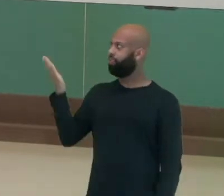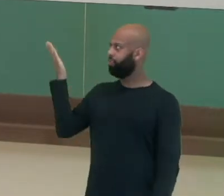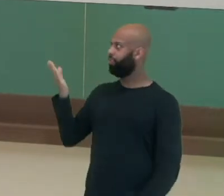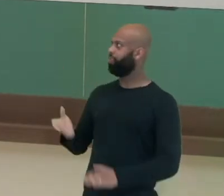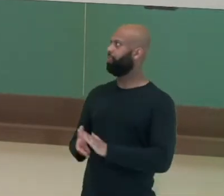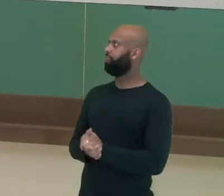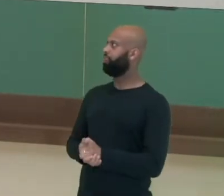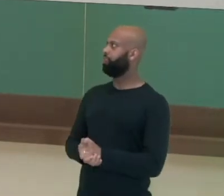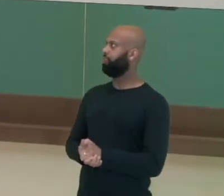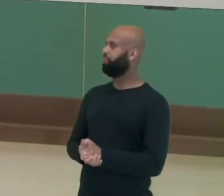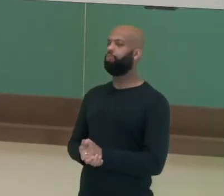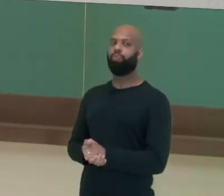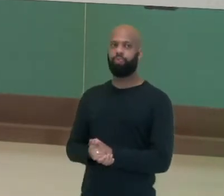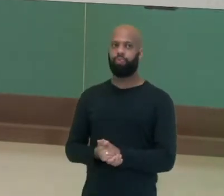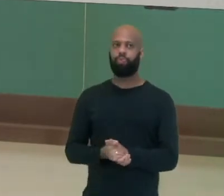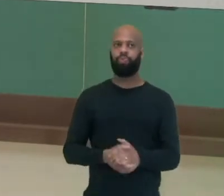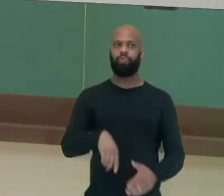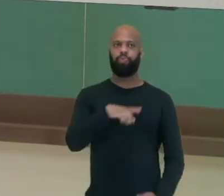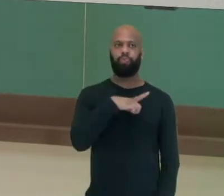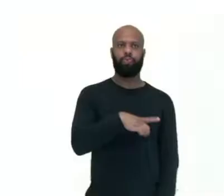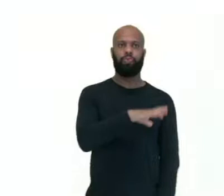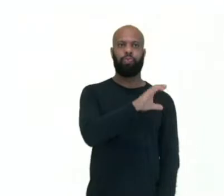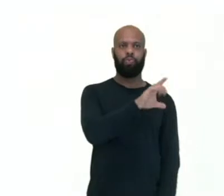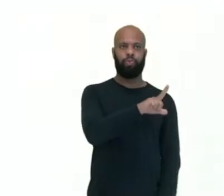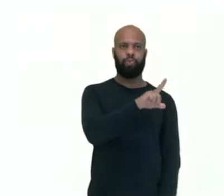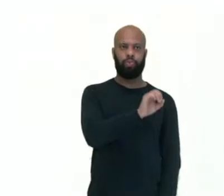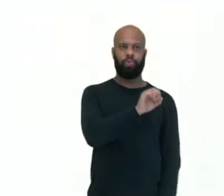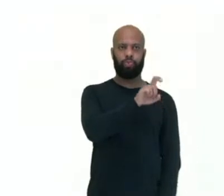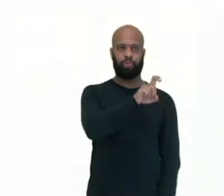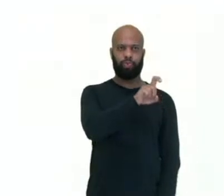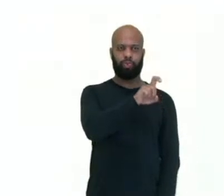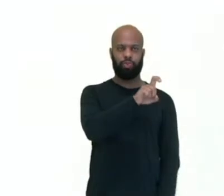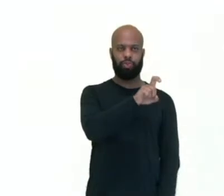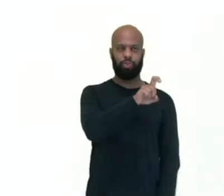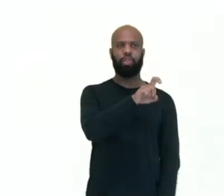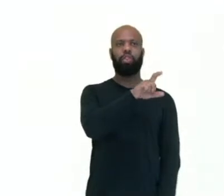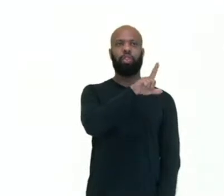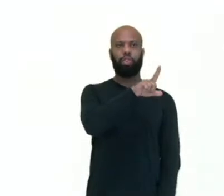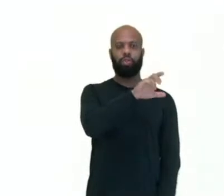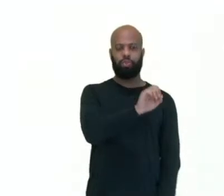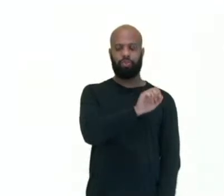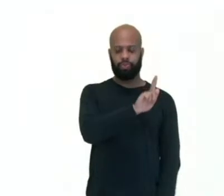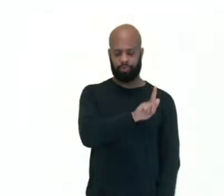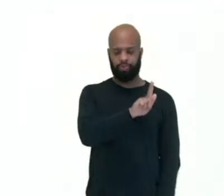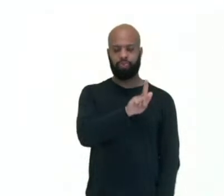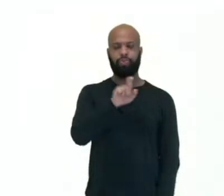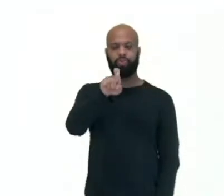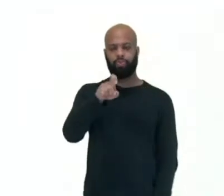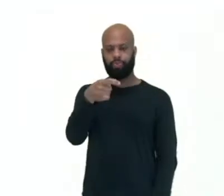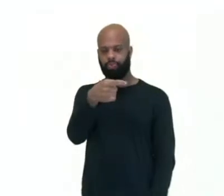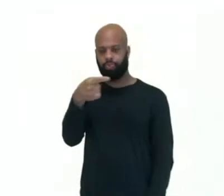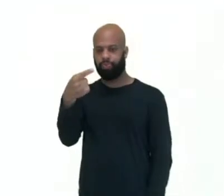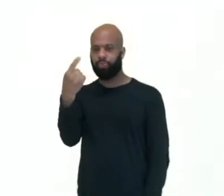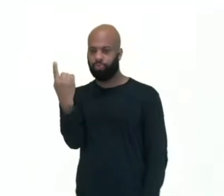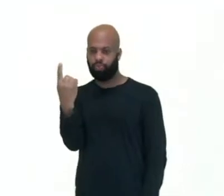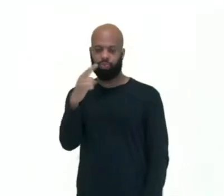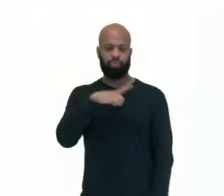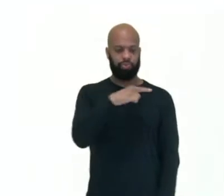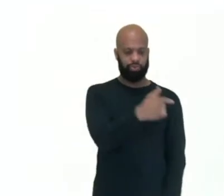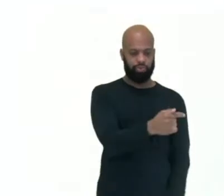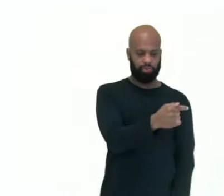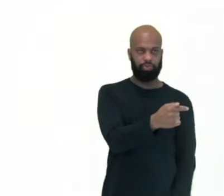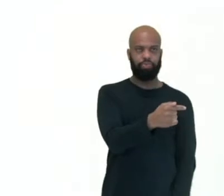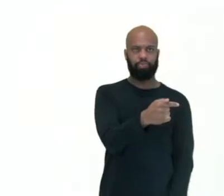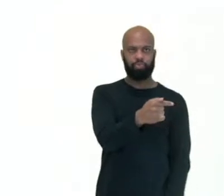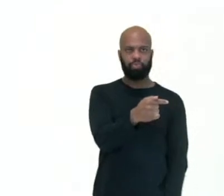equação. Então, log de x menos 1 na base 7 é igual a log de 2 na